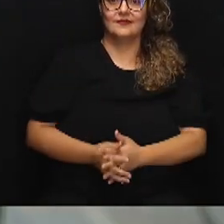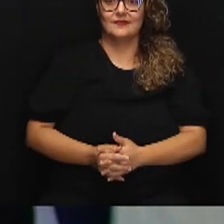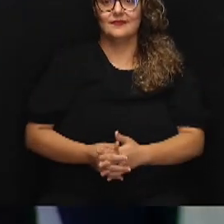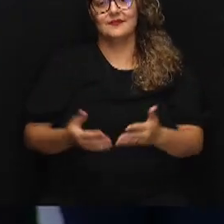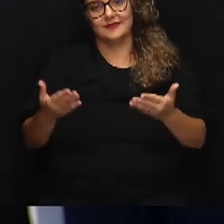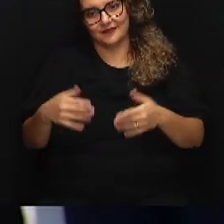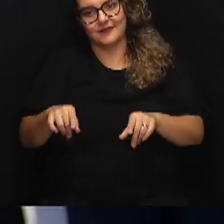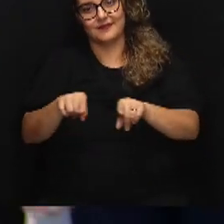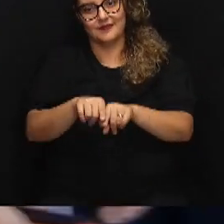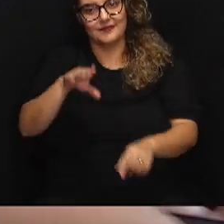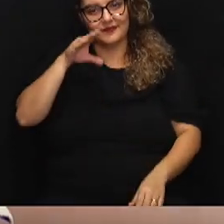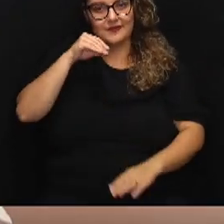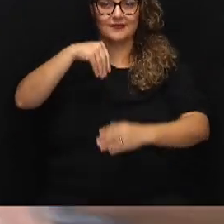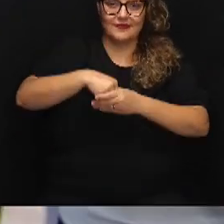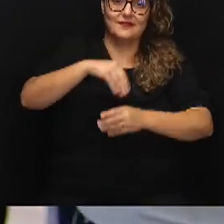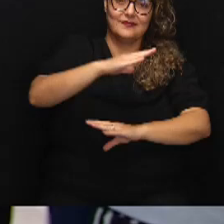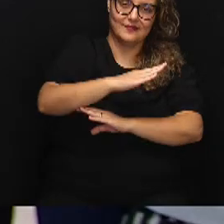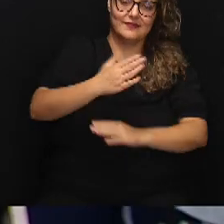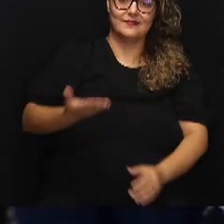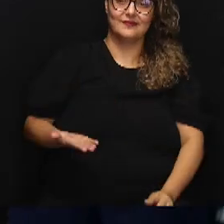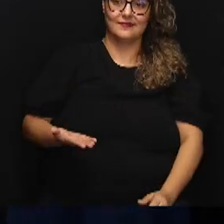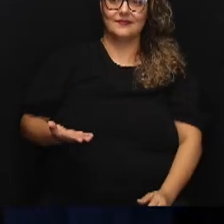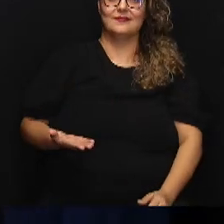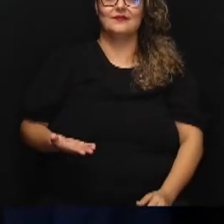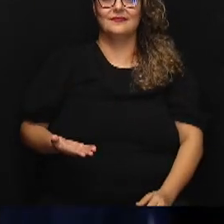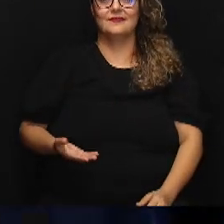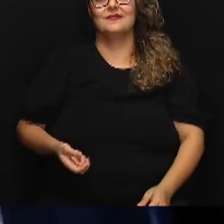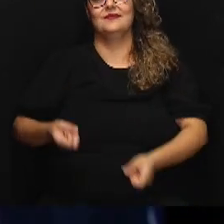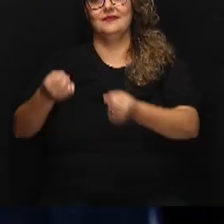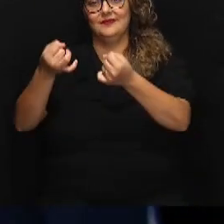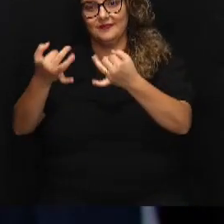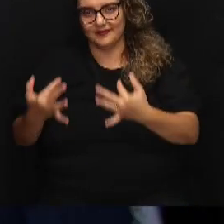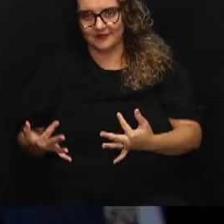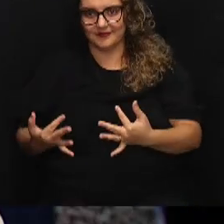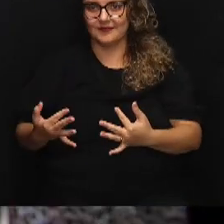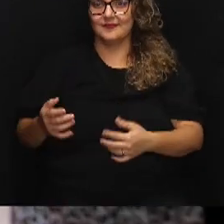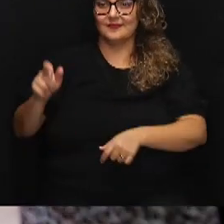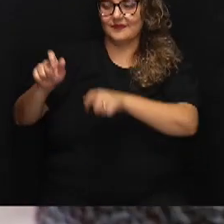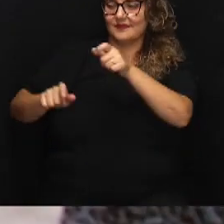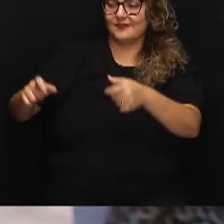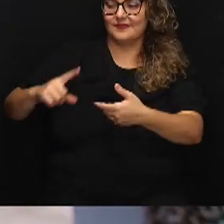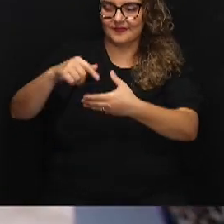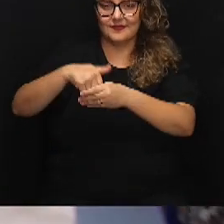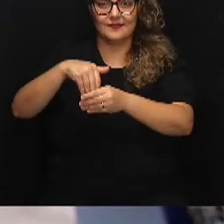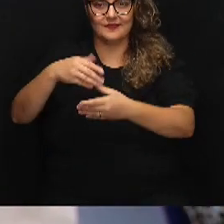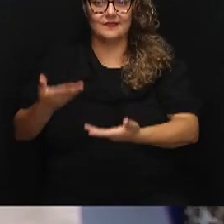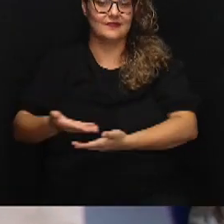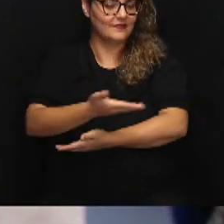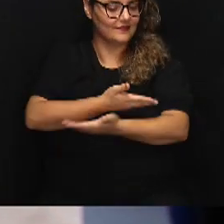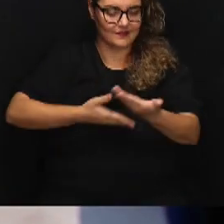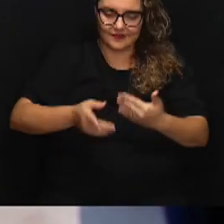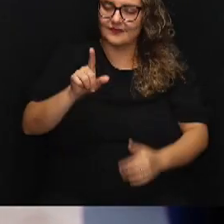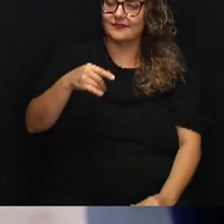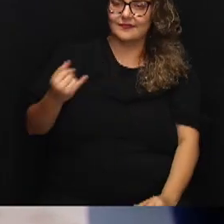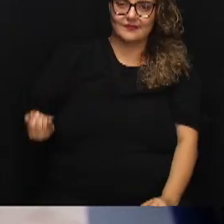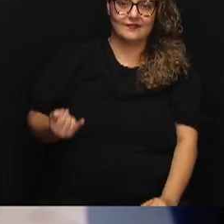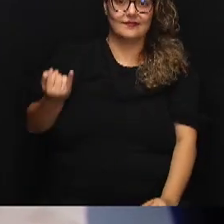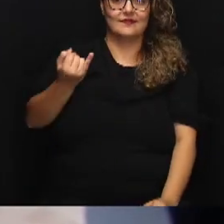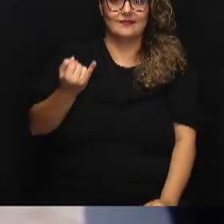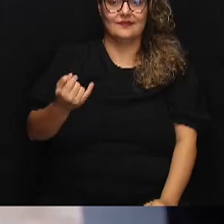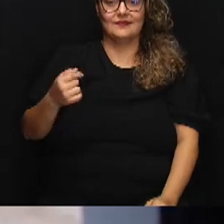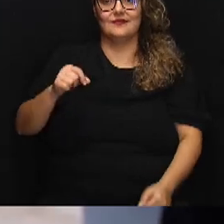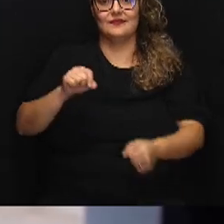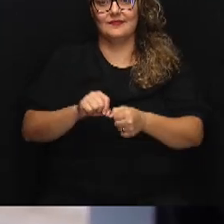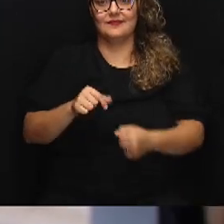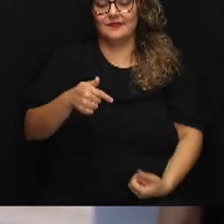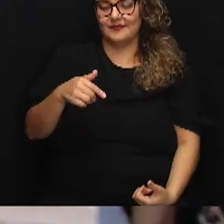sou um funcionário da Câmara, tenho que prestar conta para o povo que me elegeu. Essa integração é de extrema importância. Eu estou fazendo